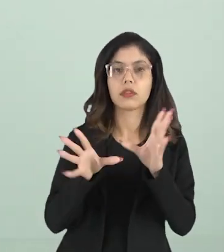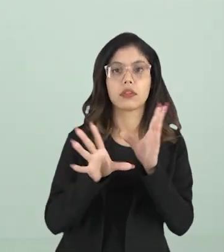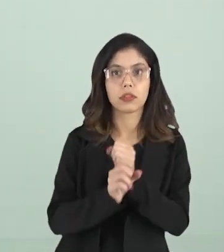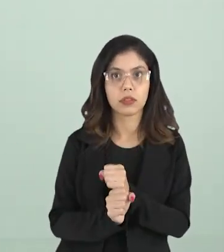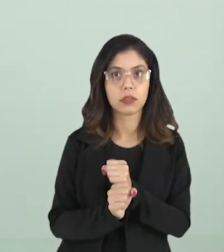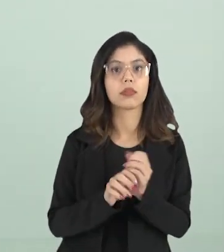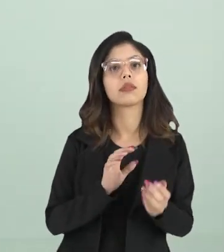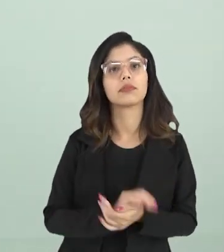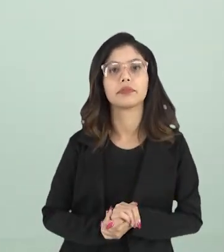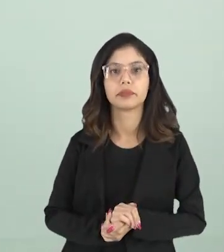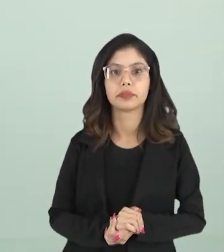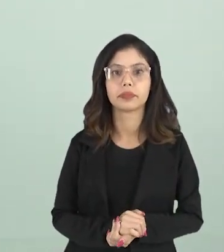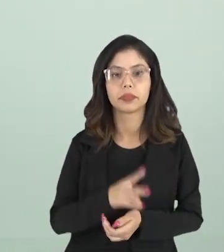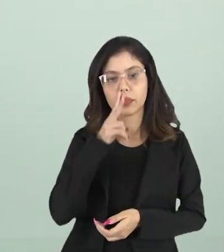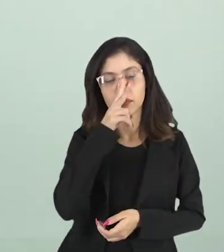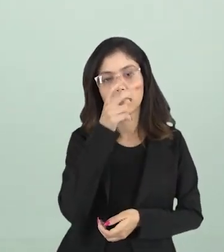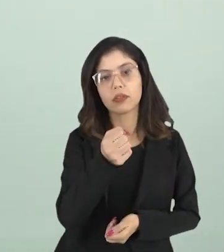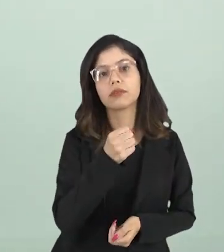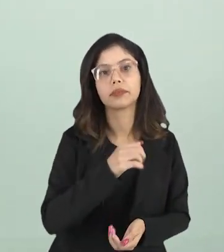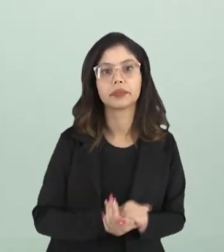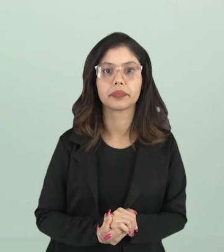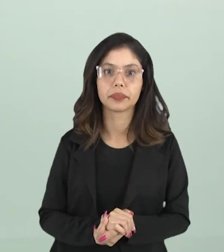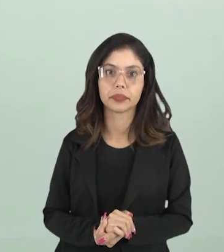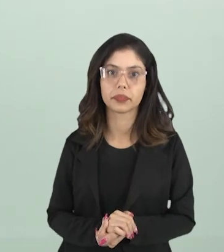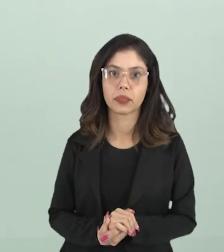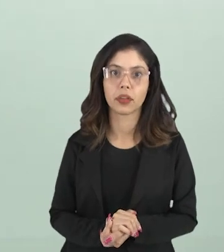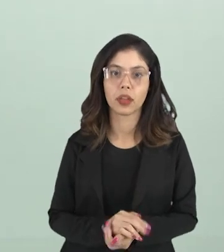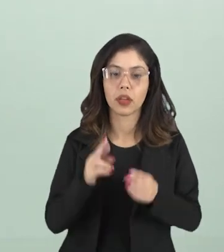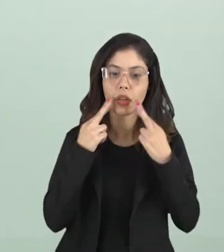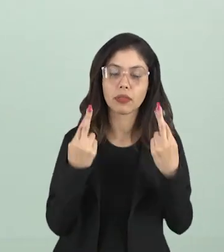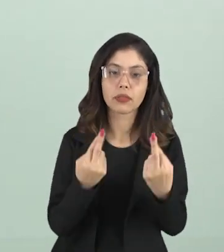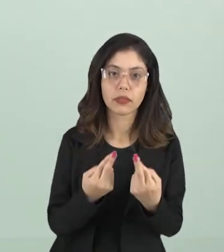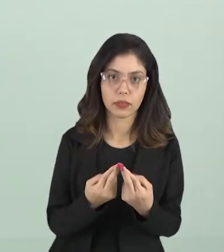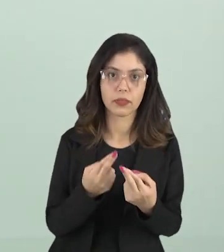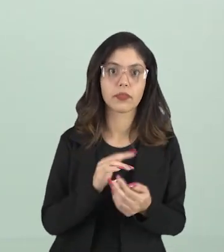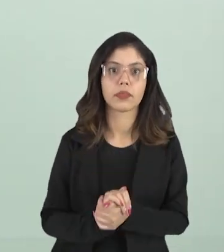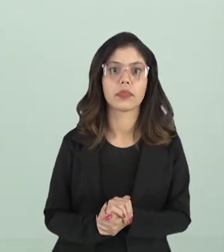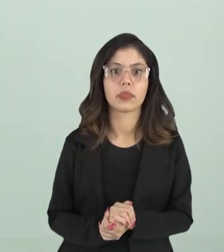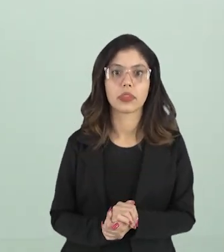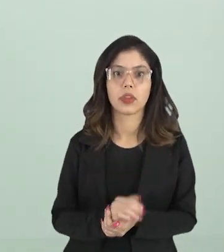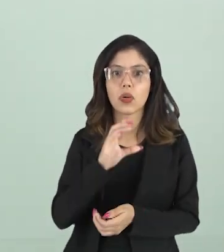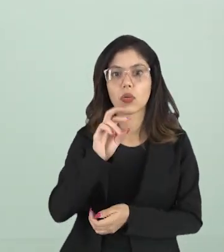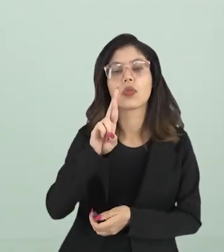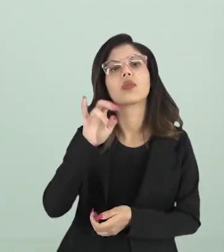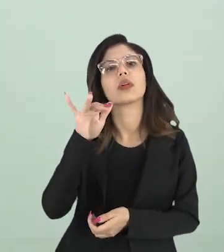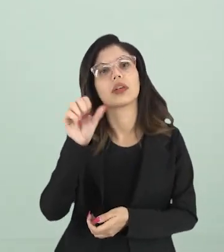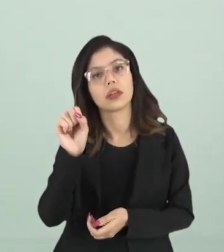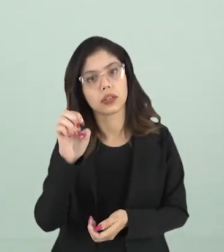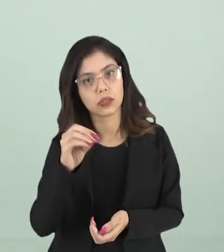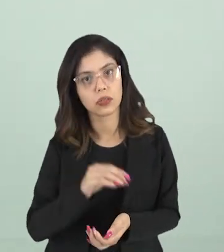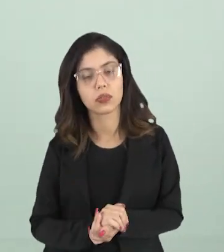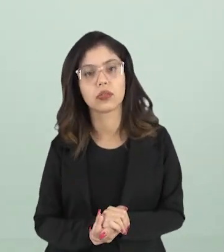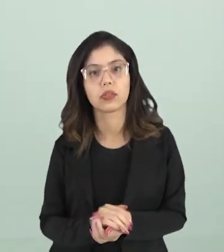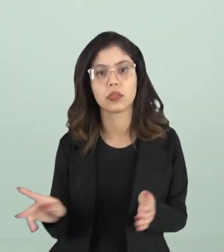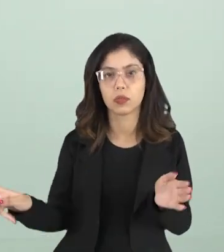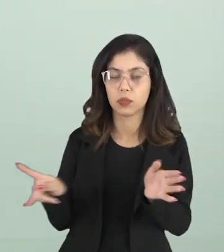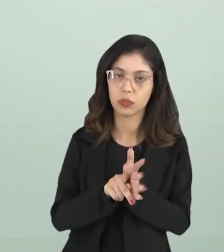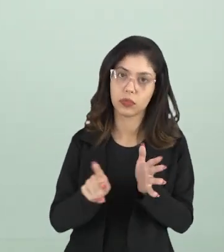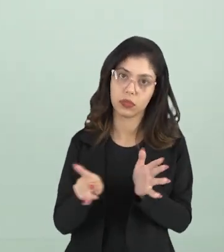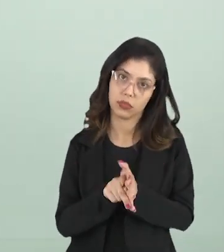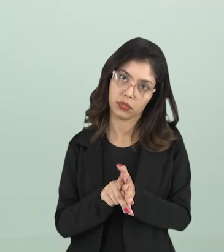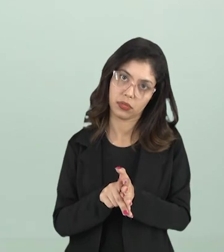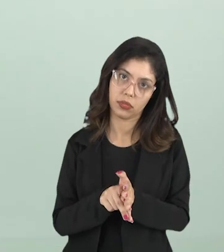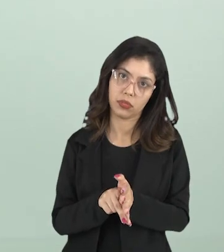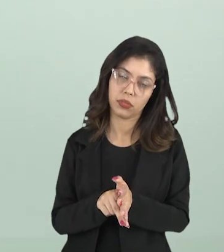forças, podemos, nesse sentido, reunirmos, sermos coesos para ações mais efetivas